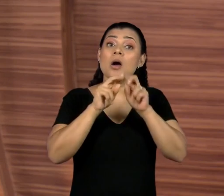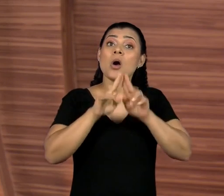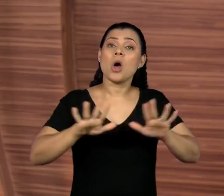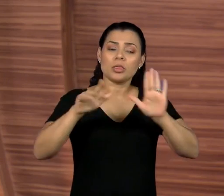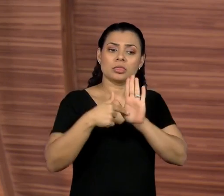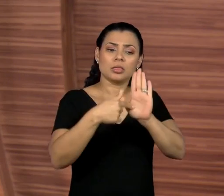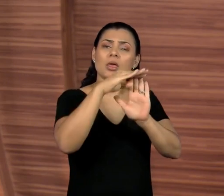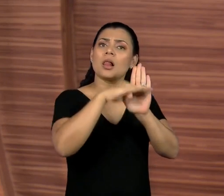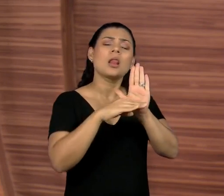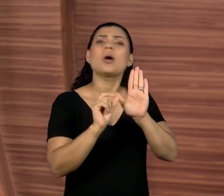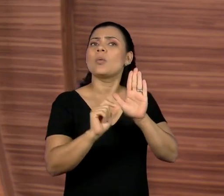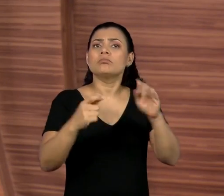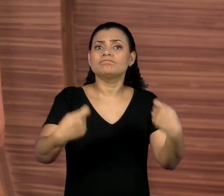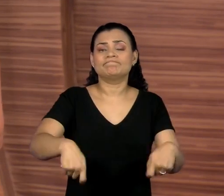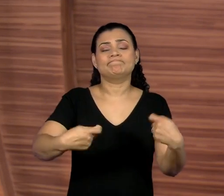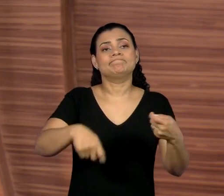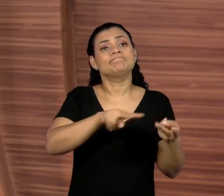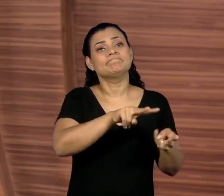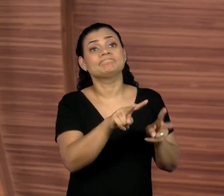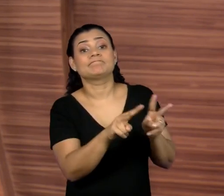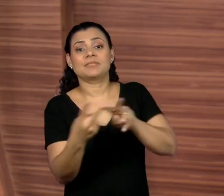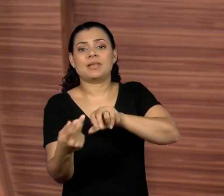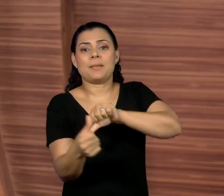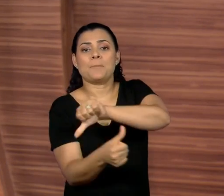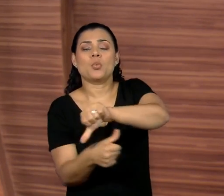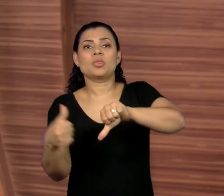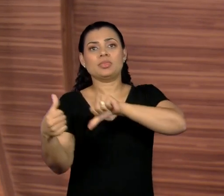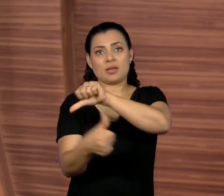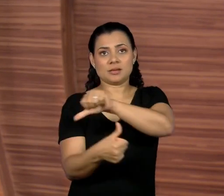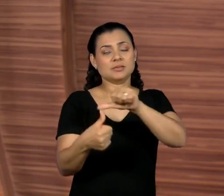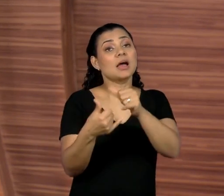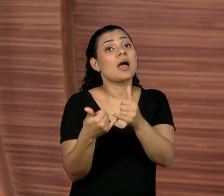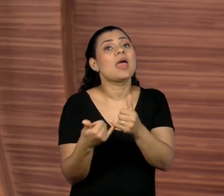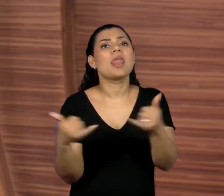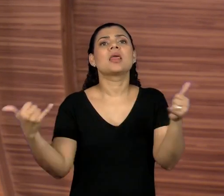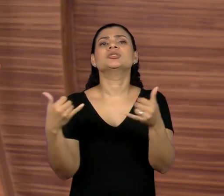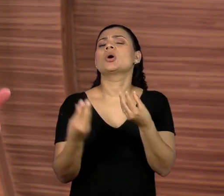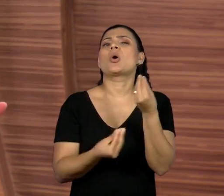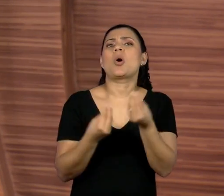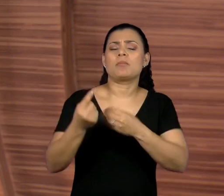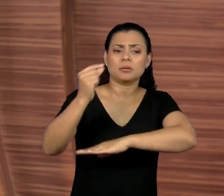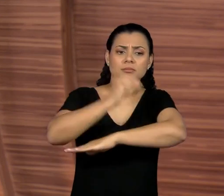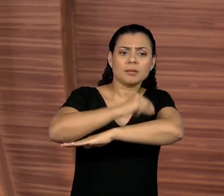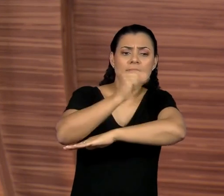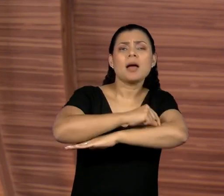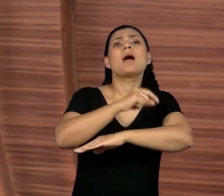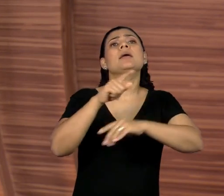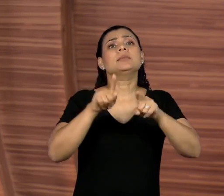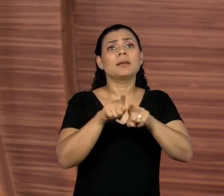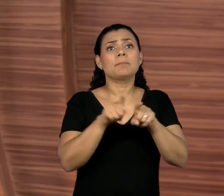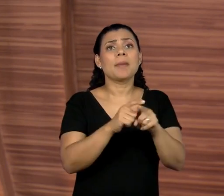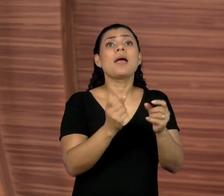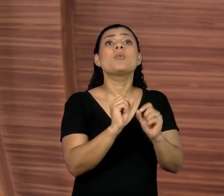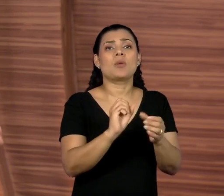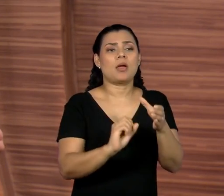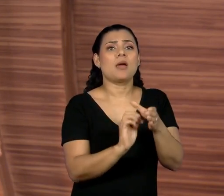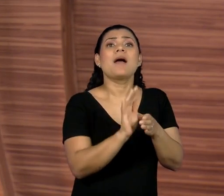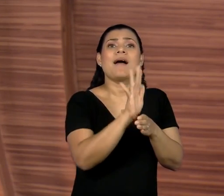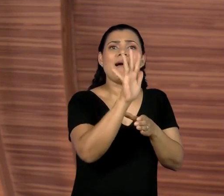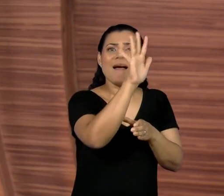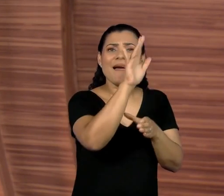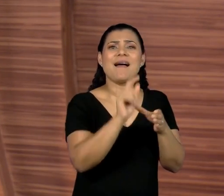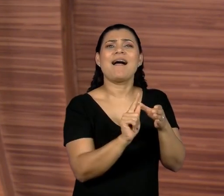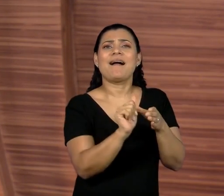a necessidade de uma transição energética, mas não prevê a eliminação dos combustíveis fósseis que aumentam